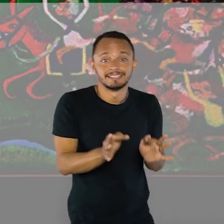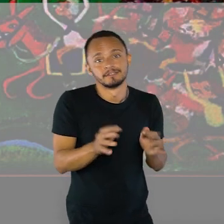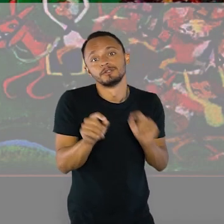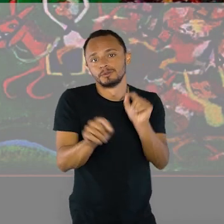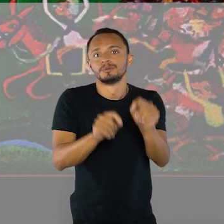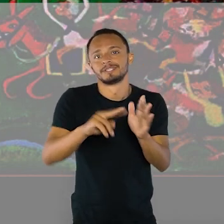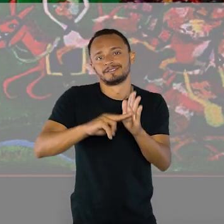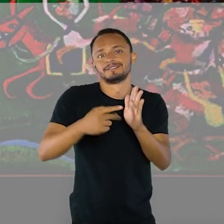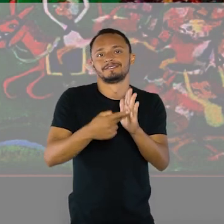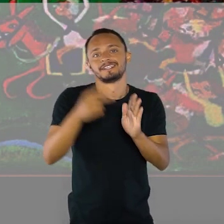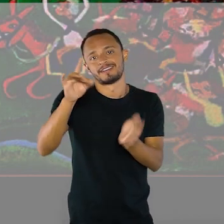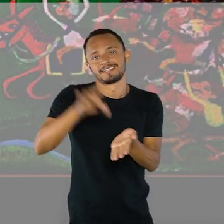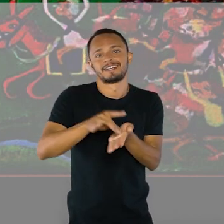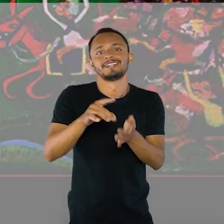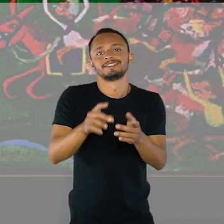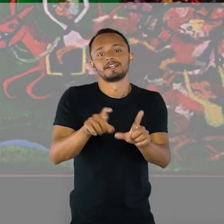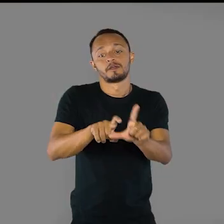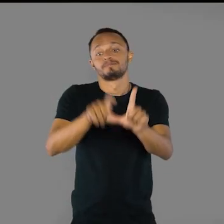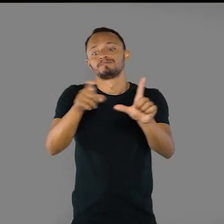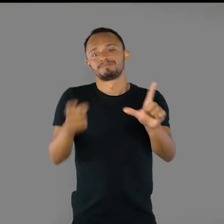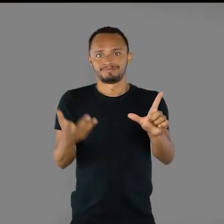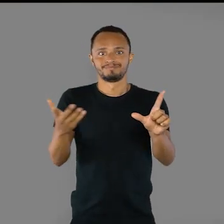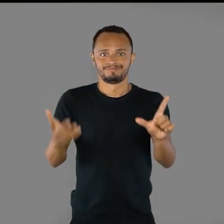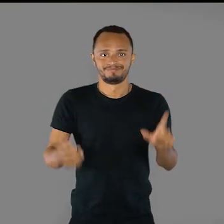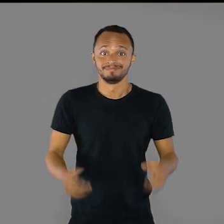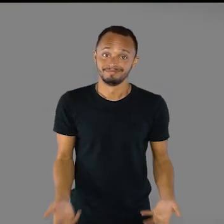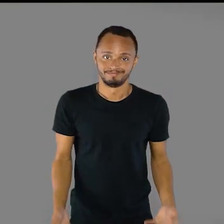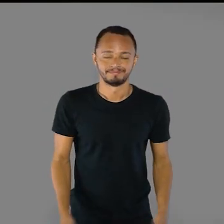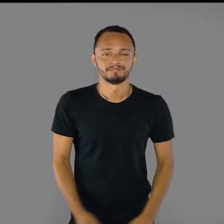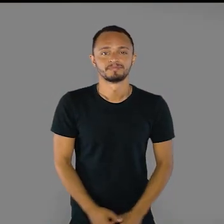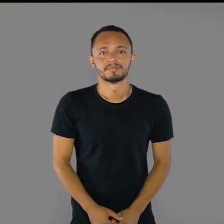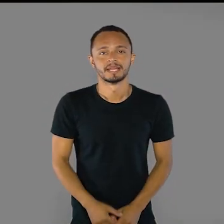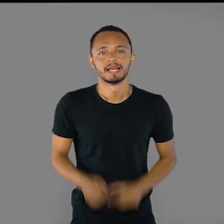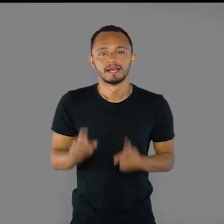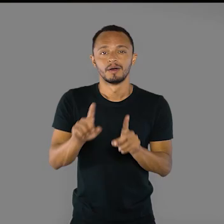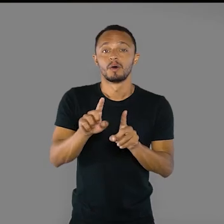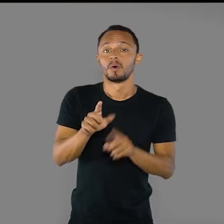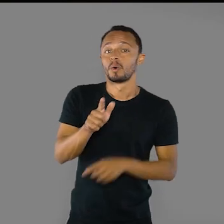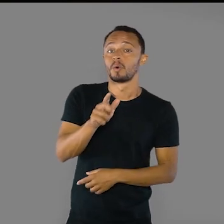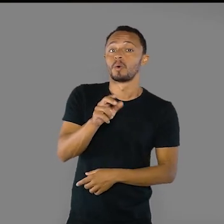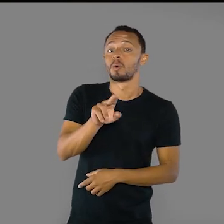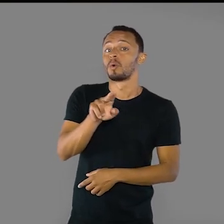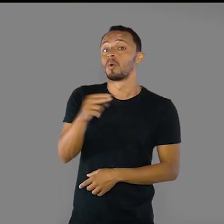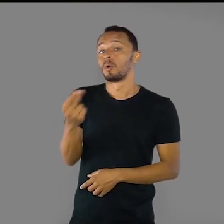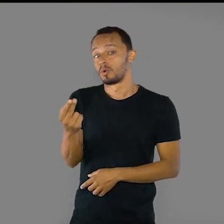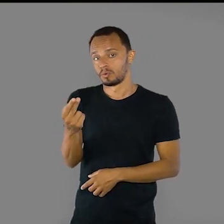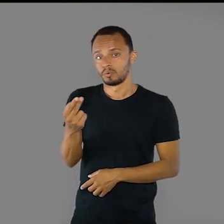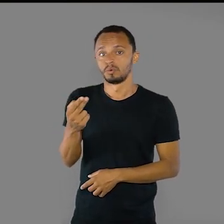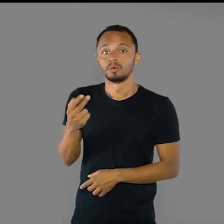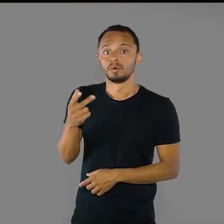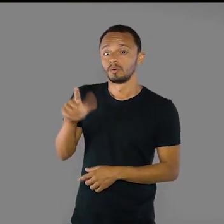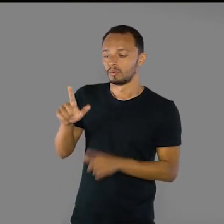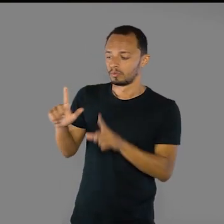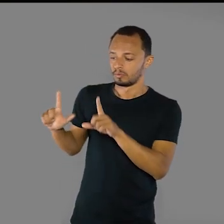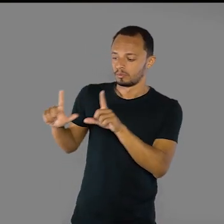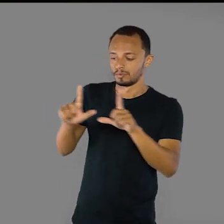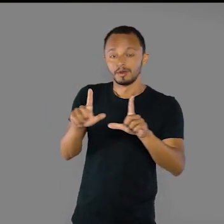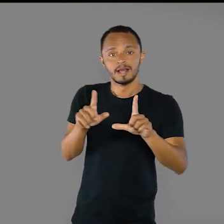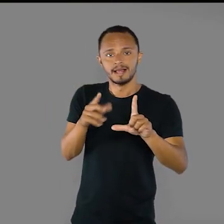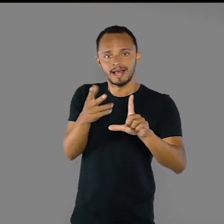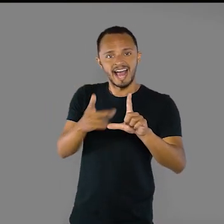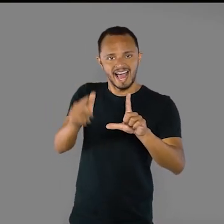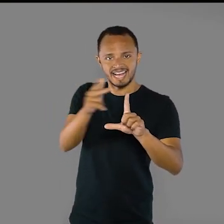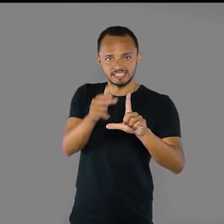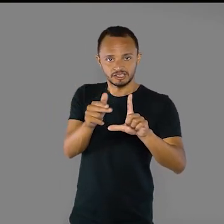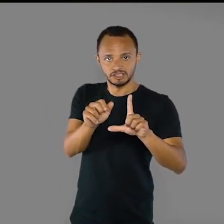festa. Ou então, essa tela do artista chamado Mundano, que passa o